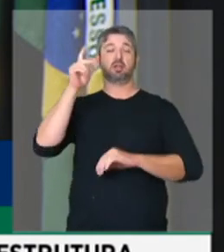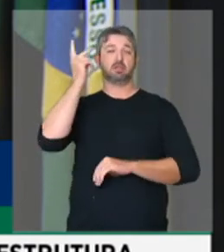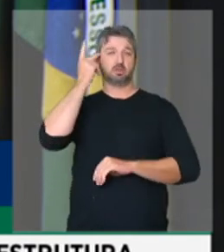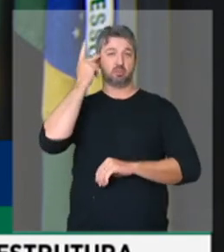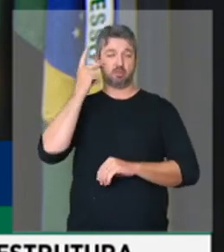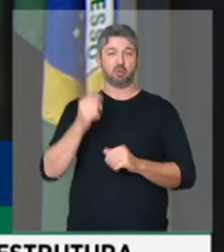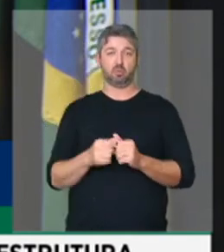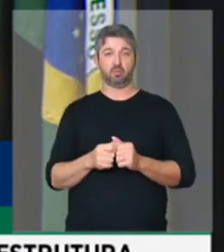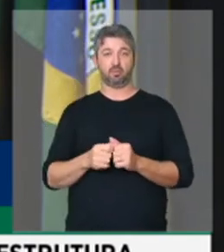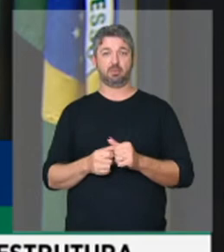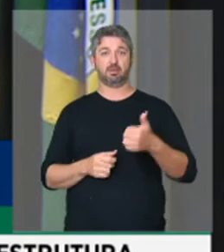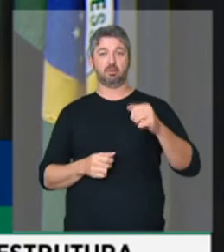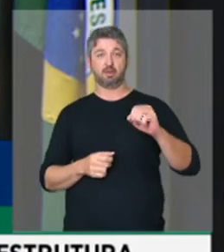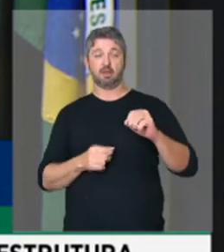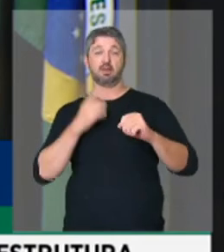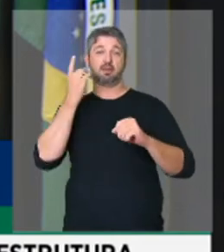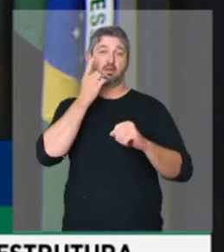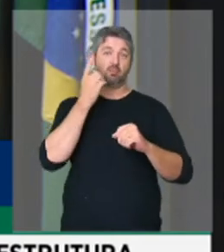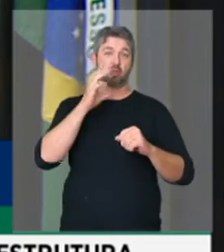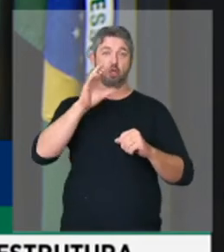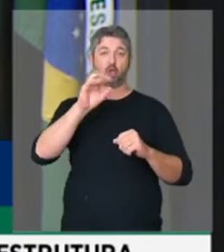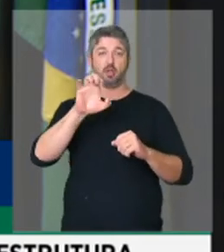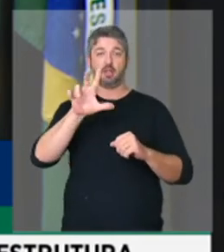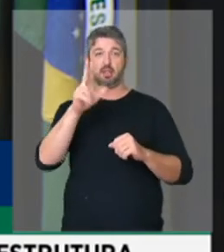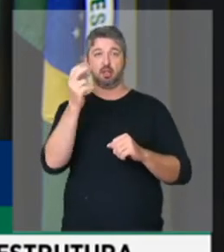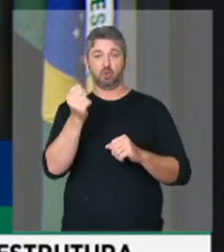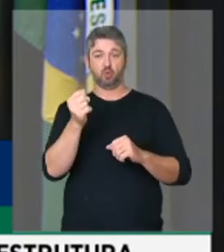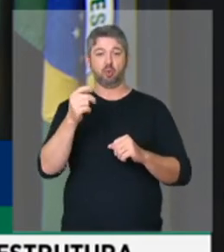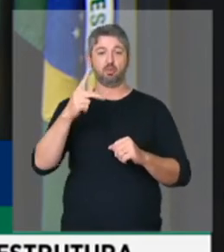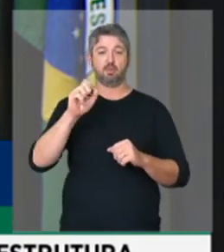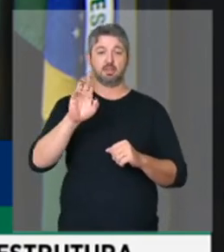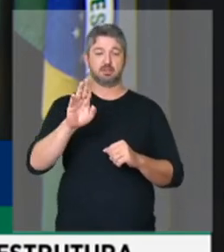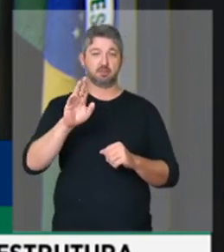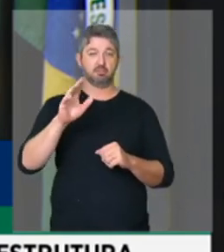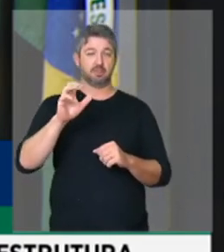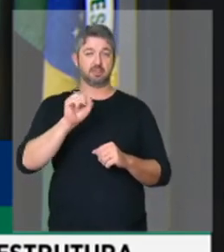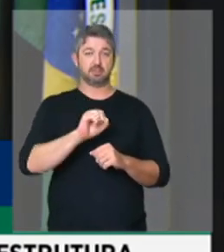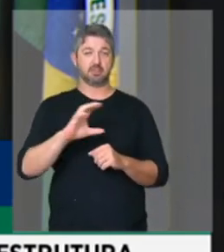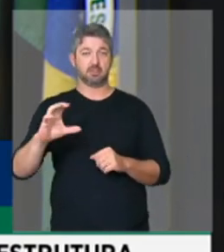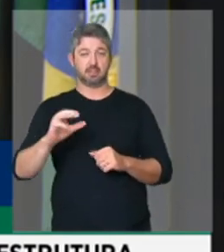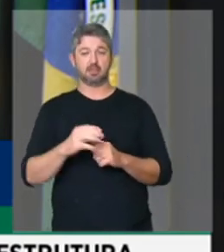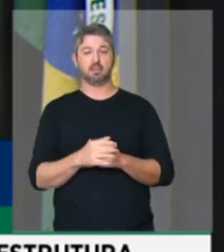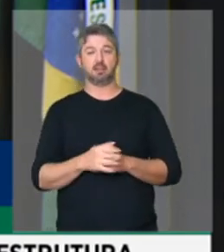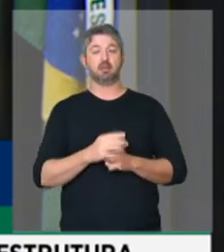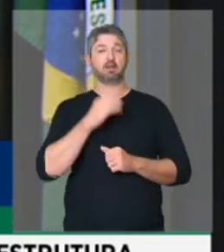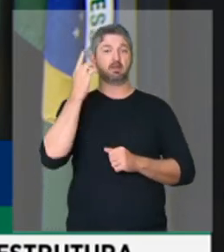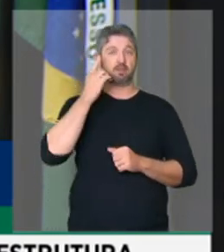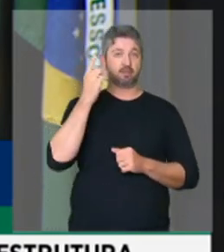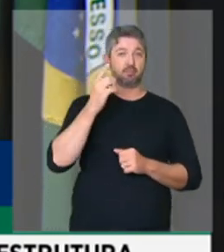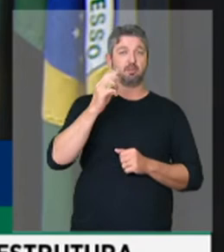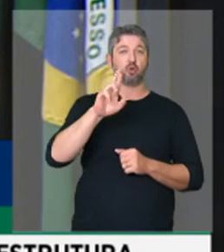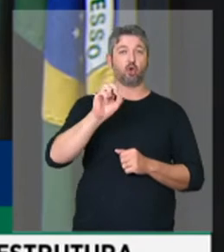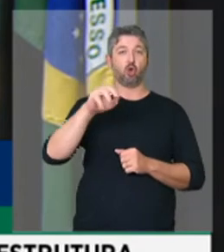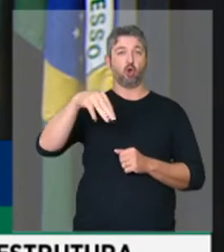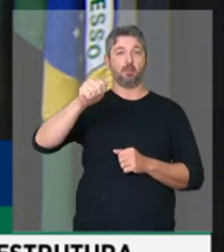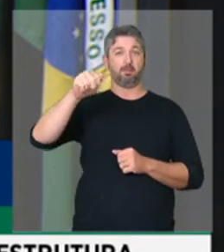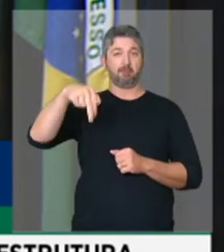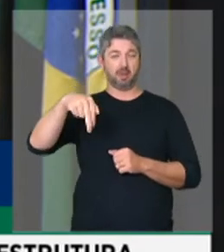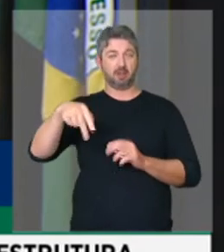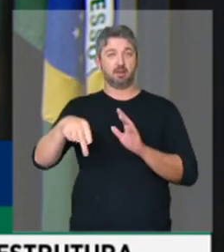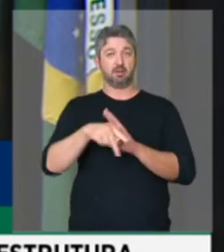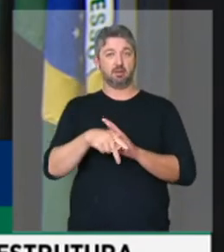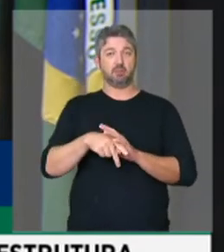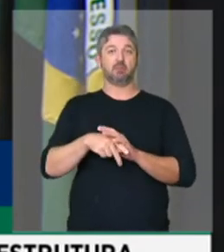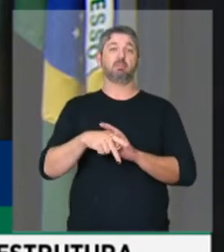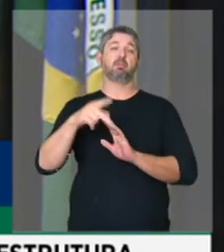Paulo. Deputado Rodrigo Coelho, do PSB de Santa Catarina. Deputado Romão, do Patriotas do